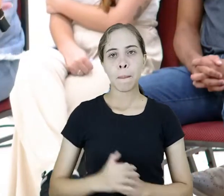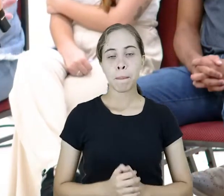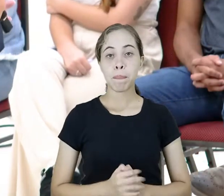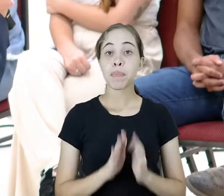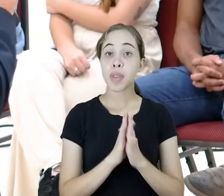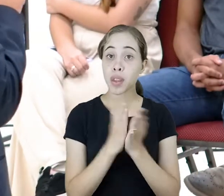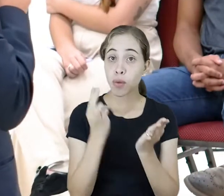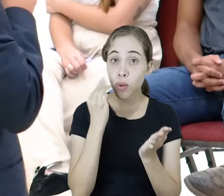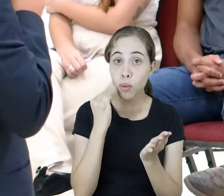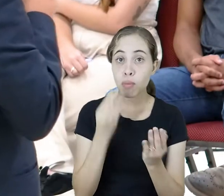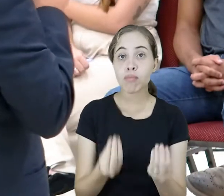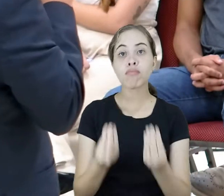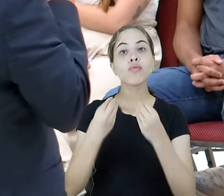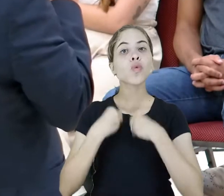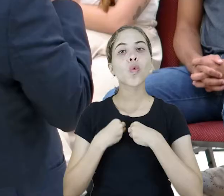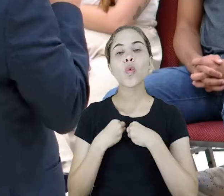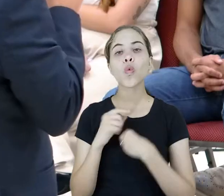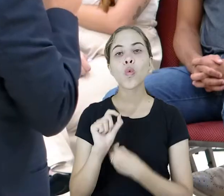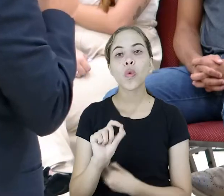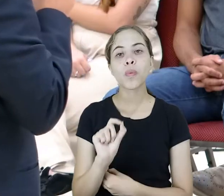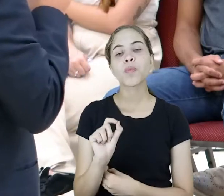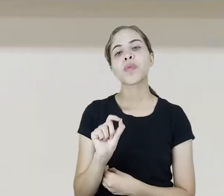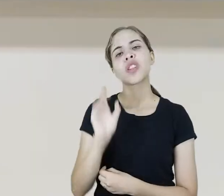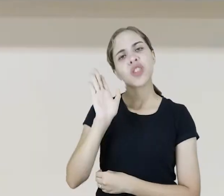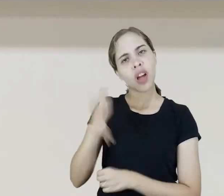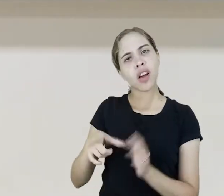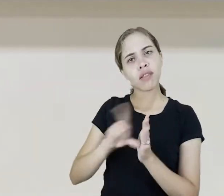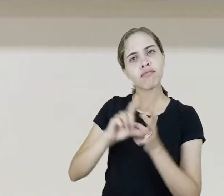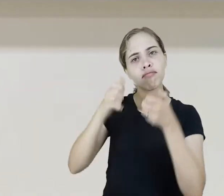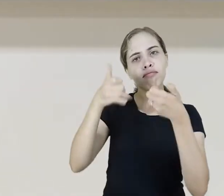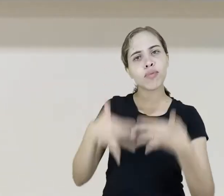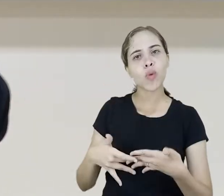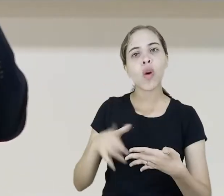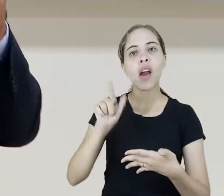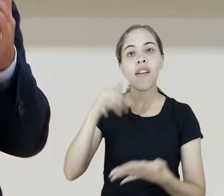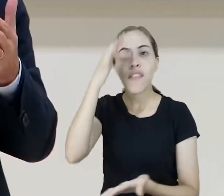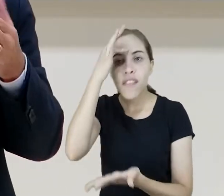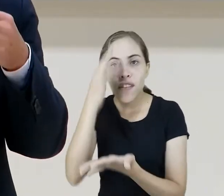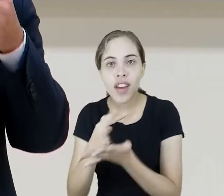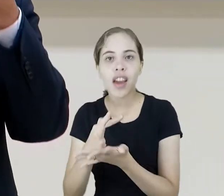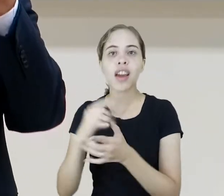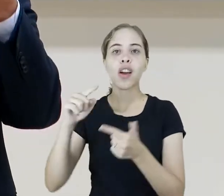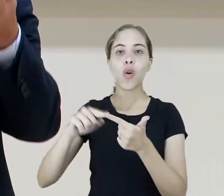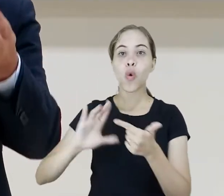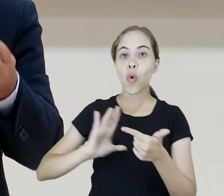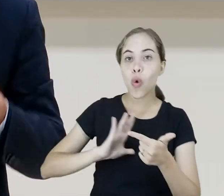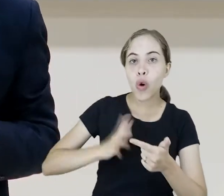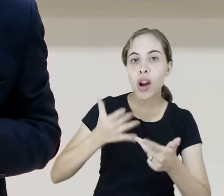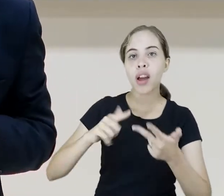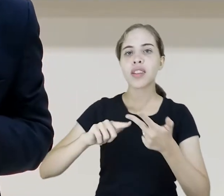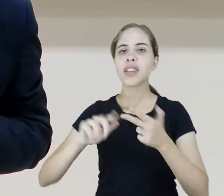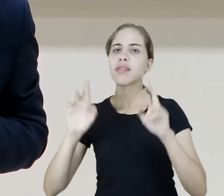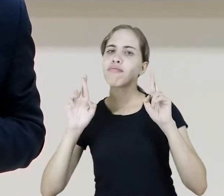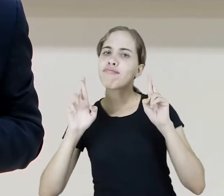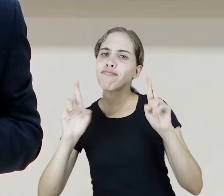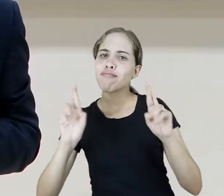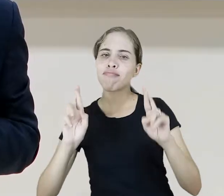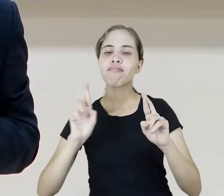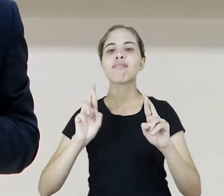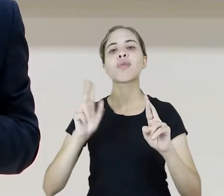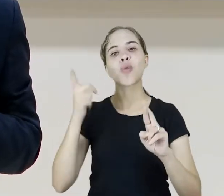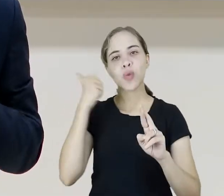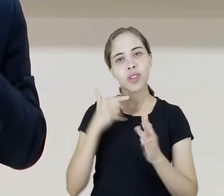me trouxe, como havia mencionado antes, fé, me trouxe coragem, me trouxe esperança para